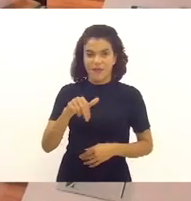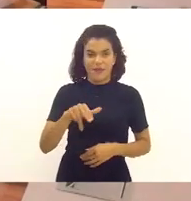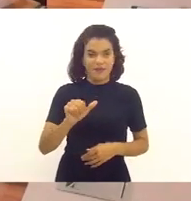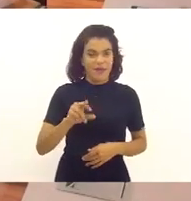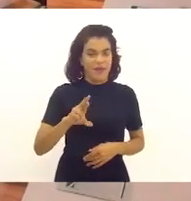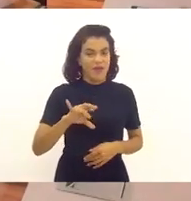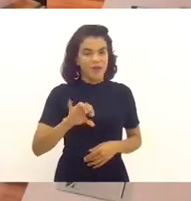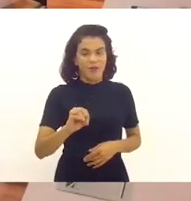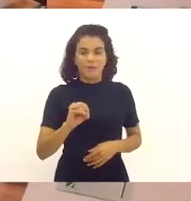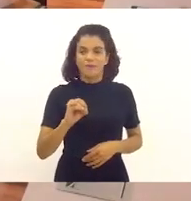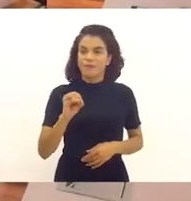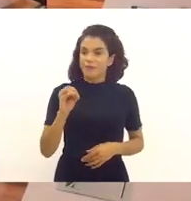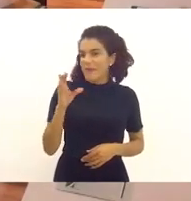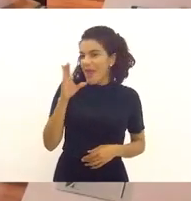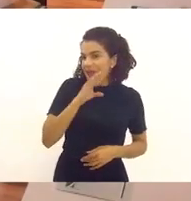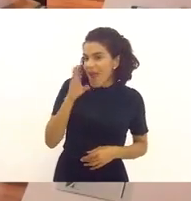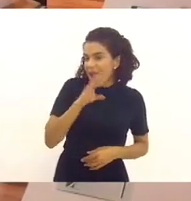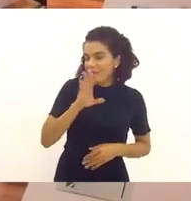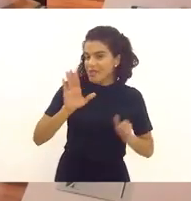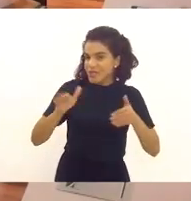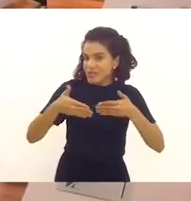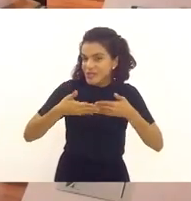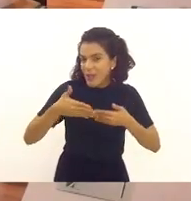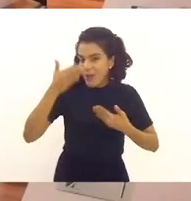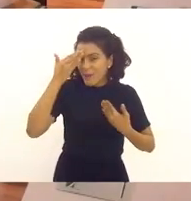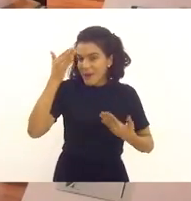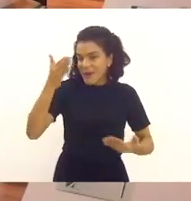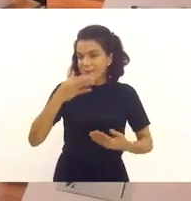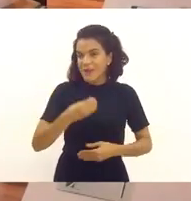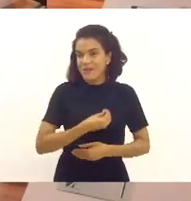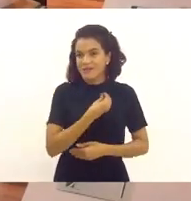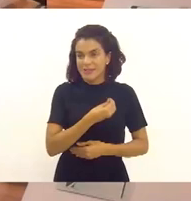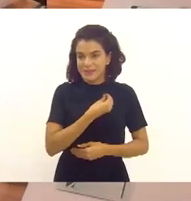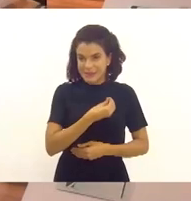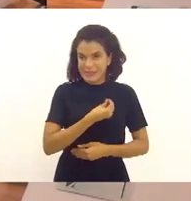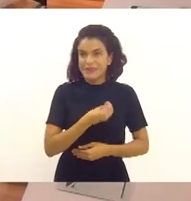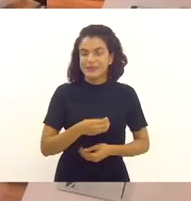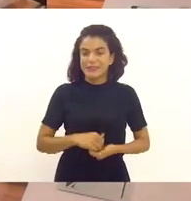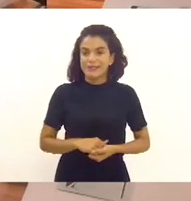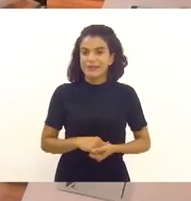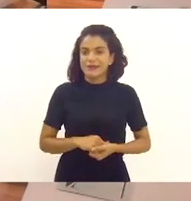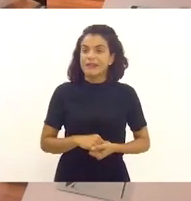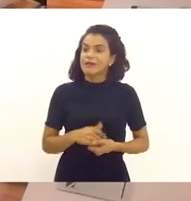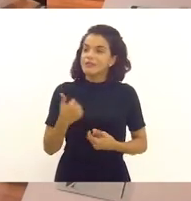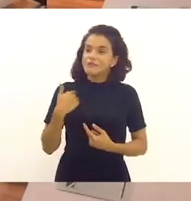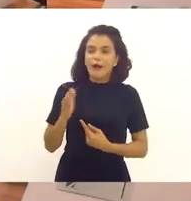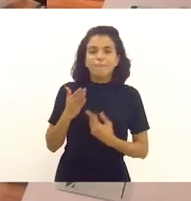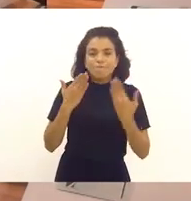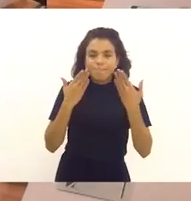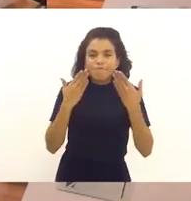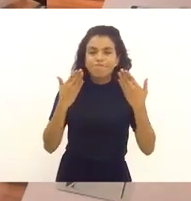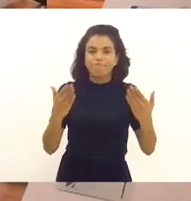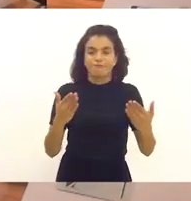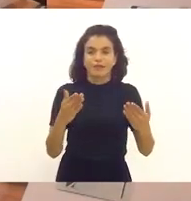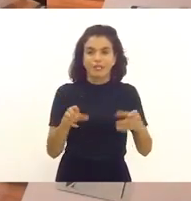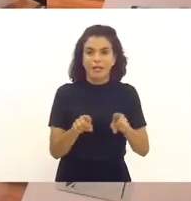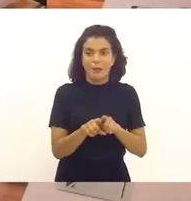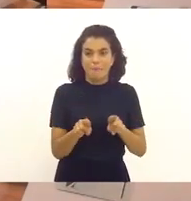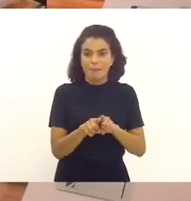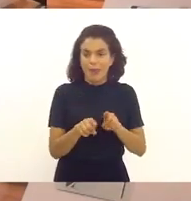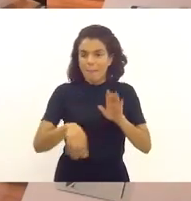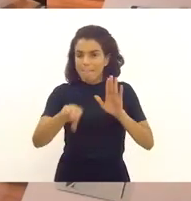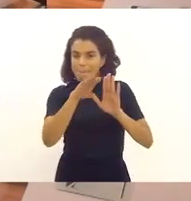para a gente já encerrando muito obrigada pela sua presença e que a gente vai apresentar aqui os encaminhamentos